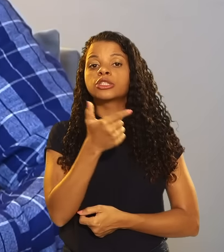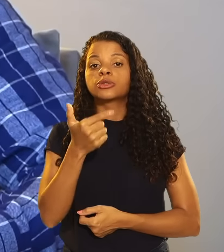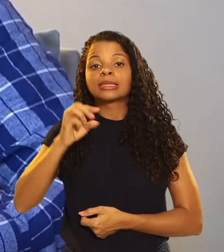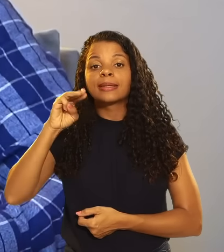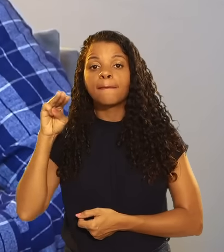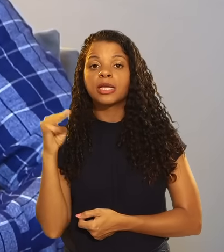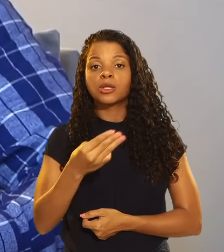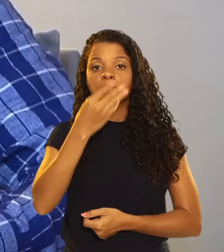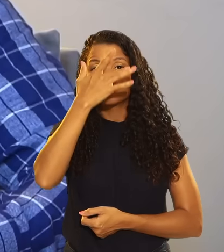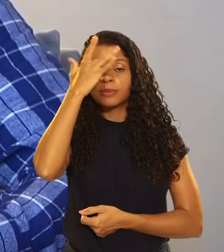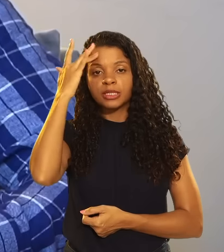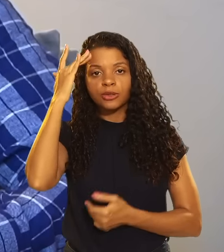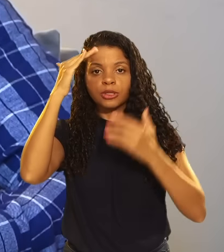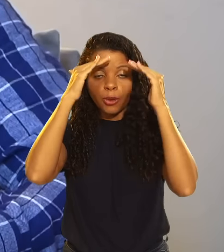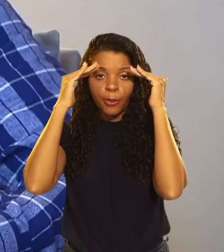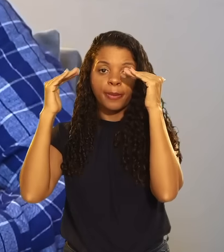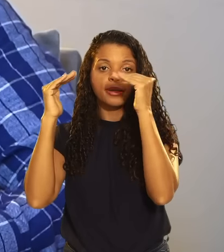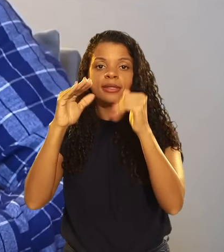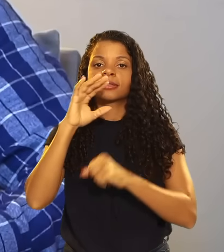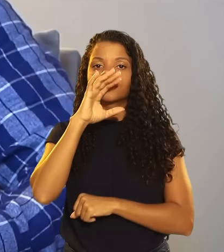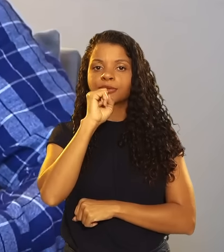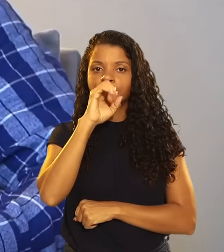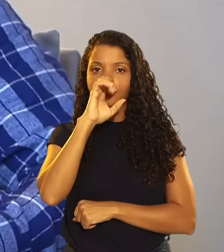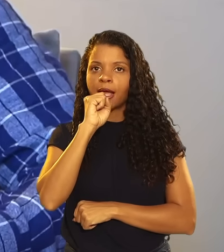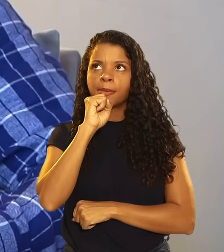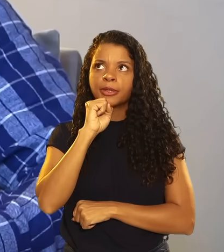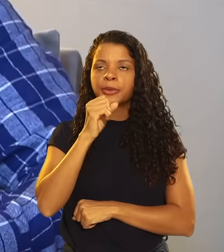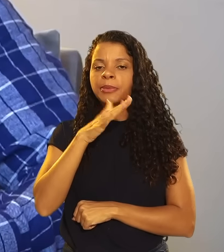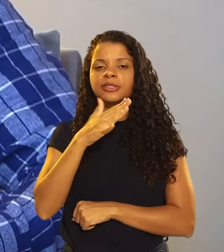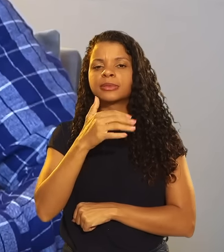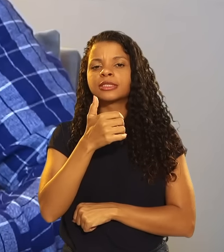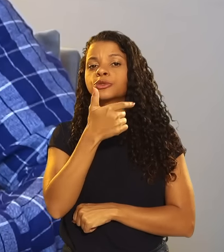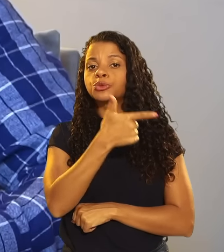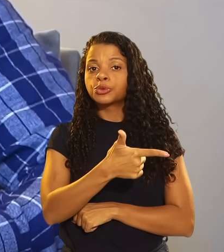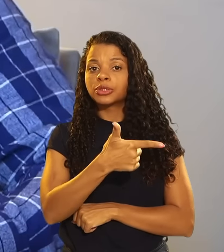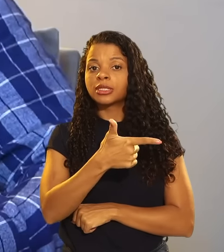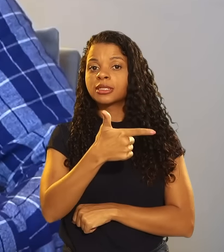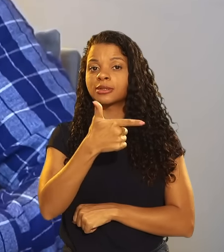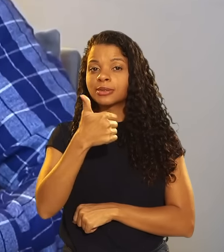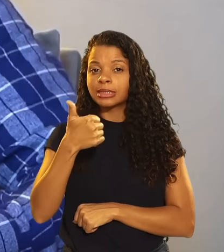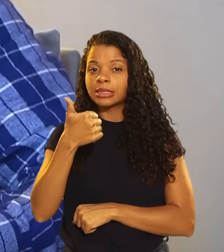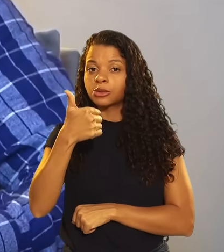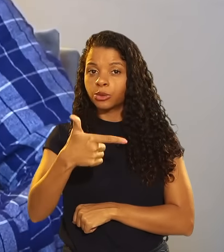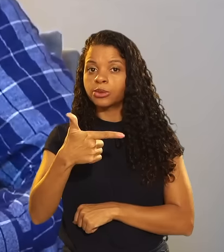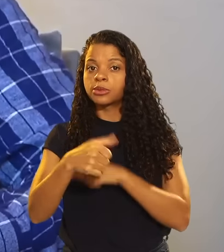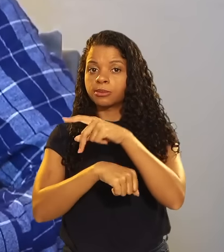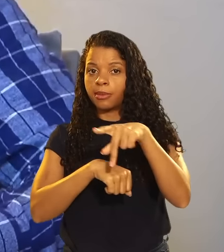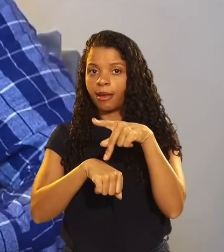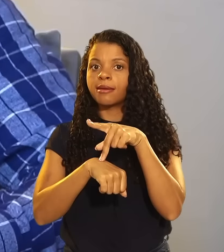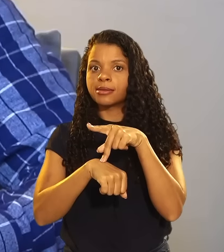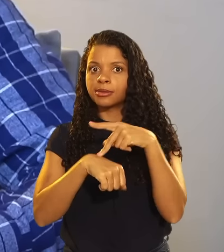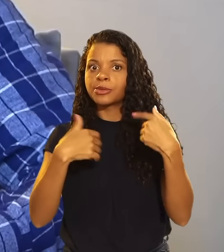guardam o sábado, distribuído oficialmente em 212 países. Então, hoje nós como adventistas falamos